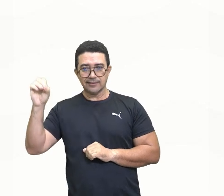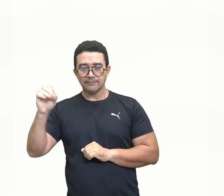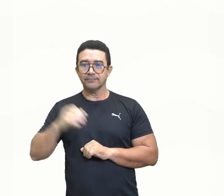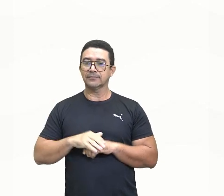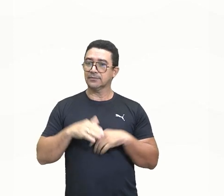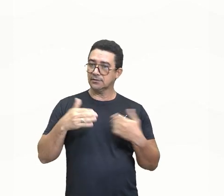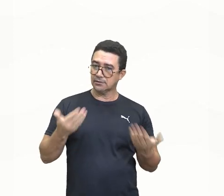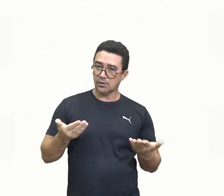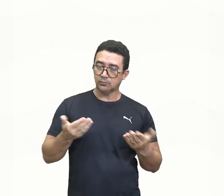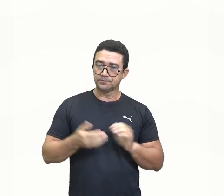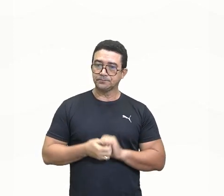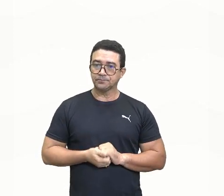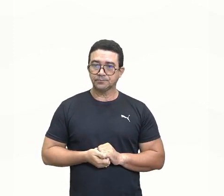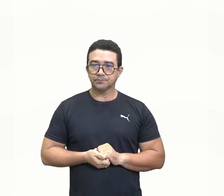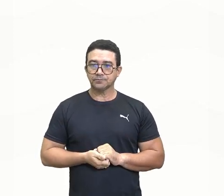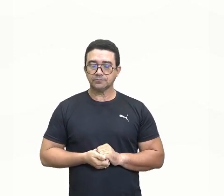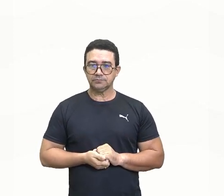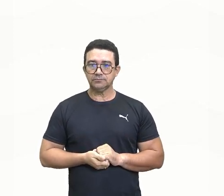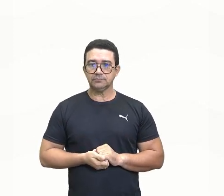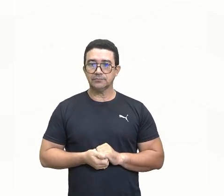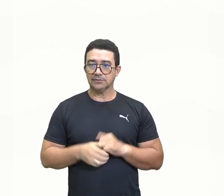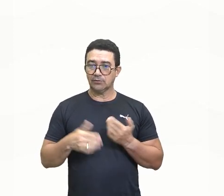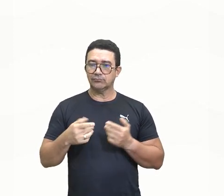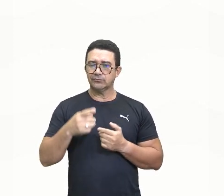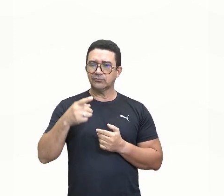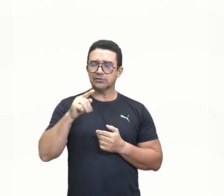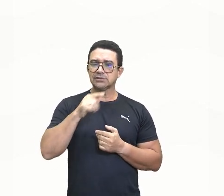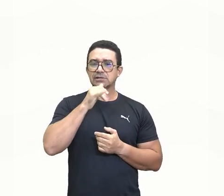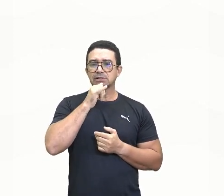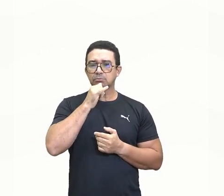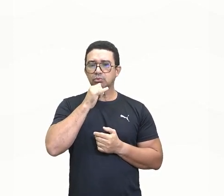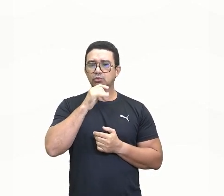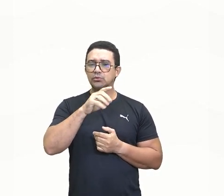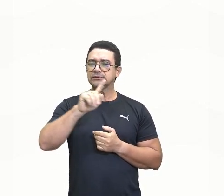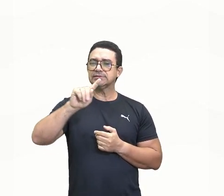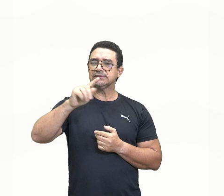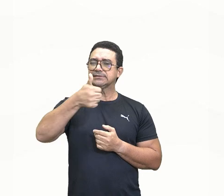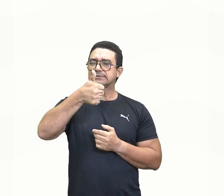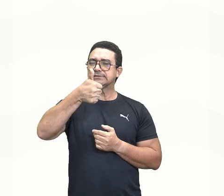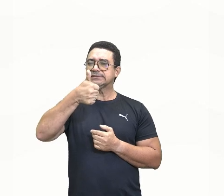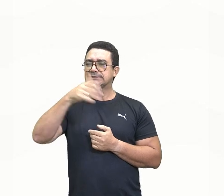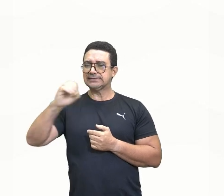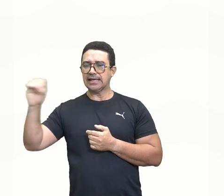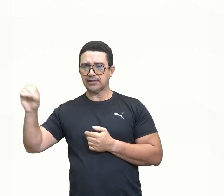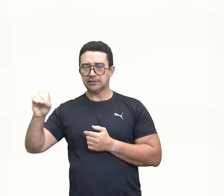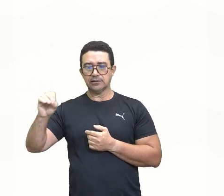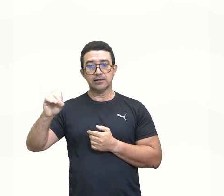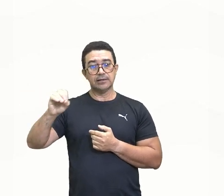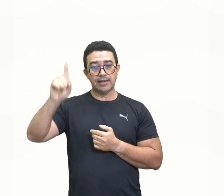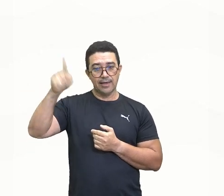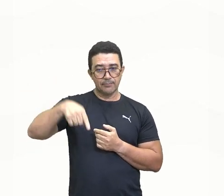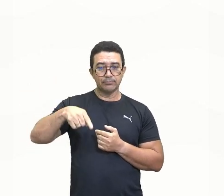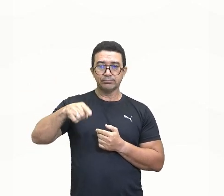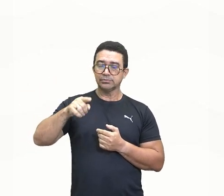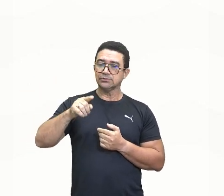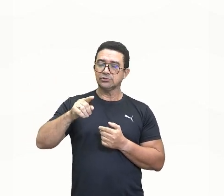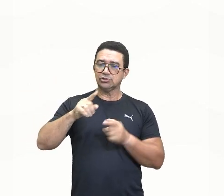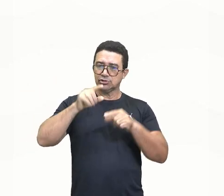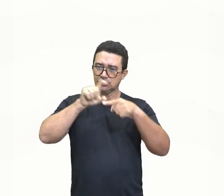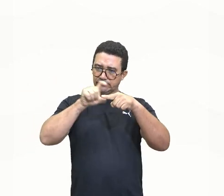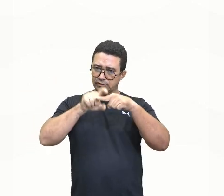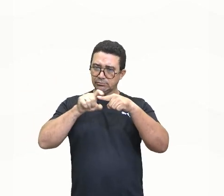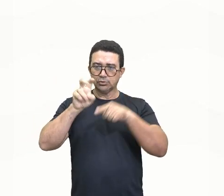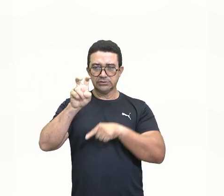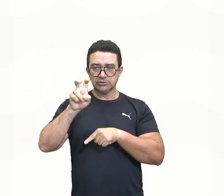que 10 dividido por 5, certo? Então, você pega lá esse 100, que é 10%, e divide por 5, nós teremos,